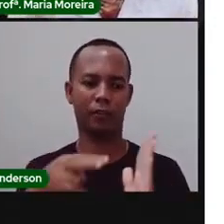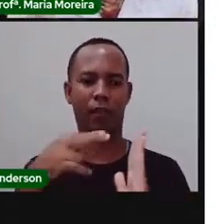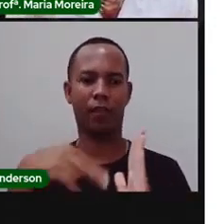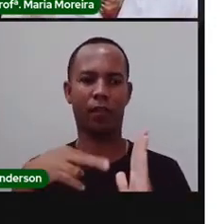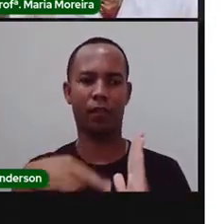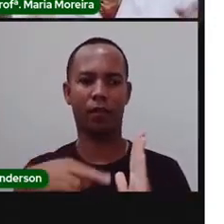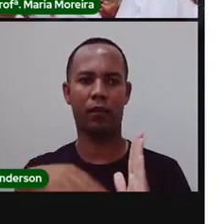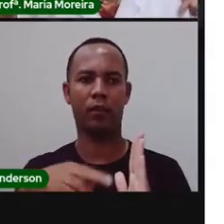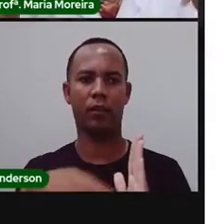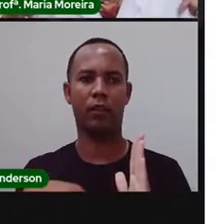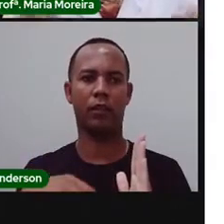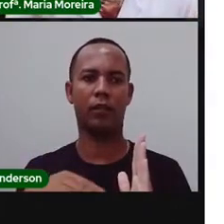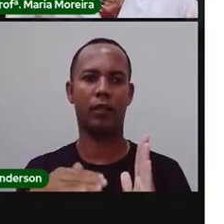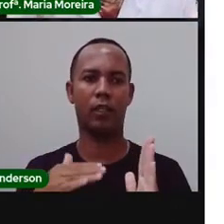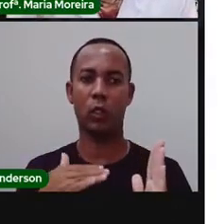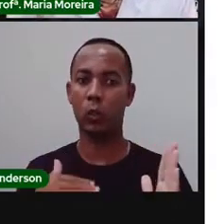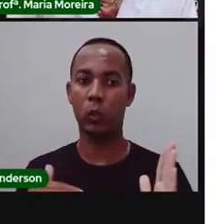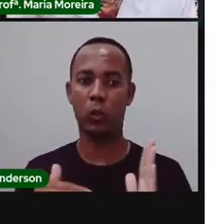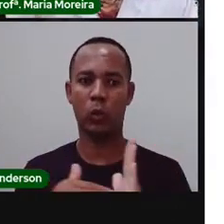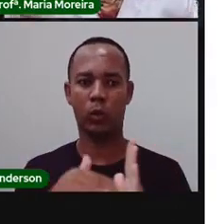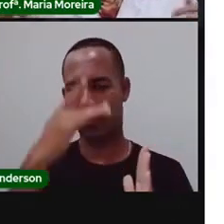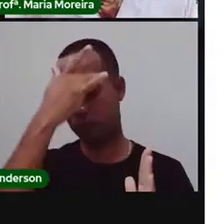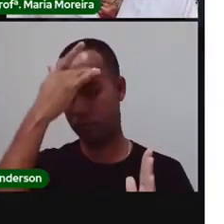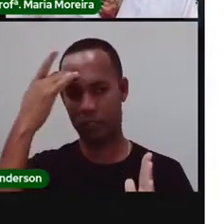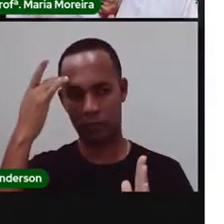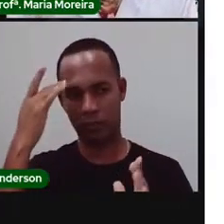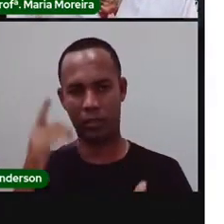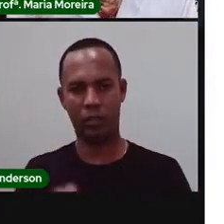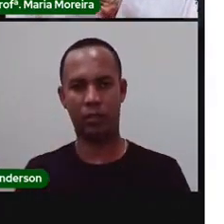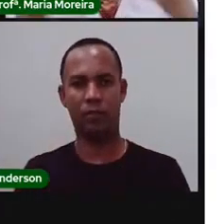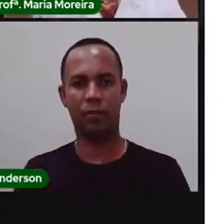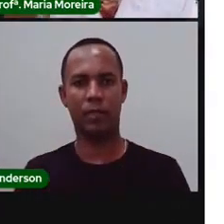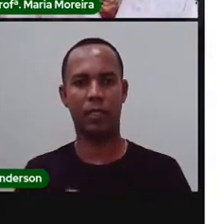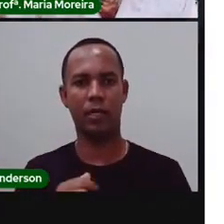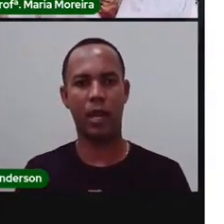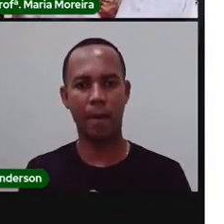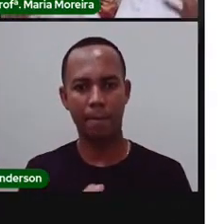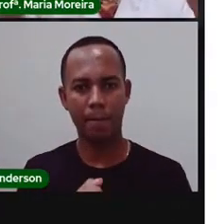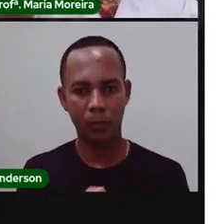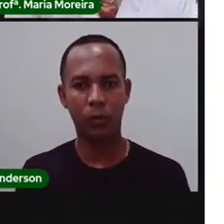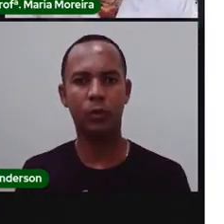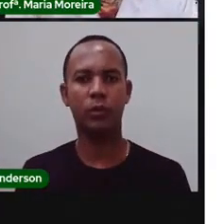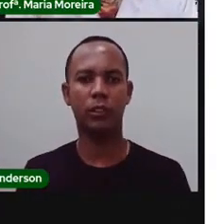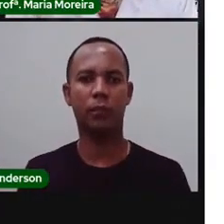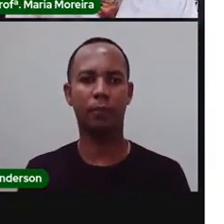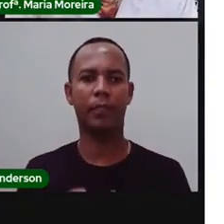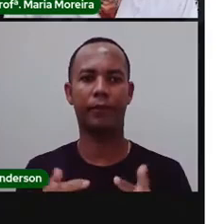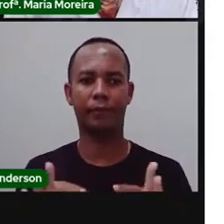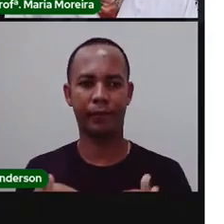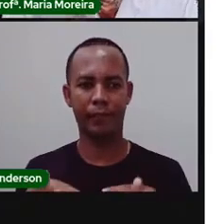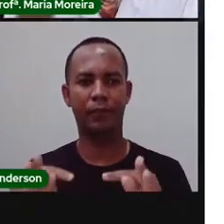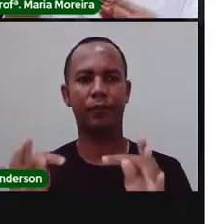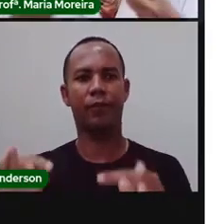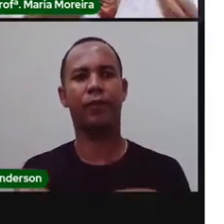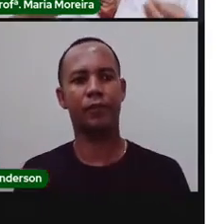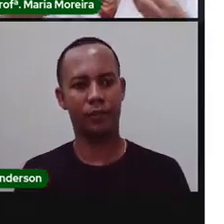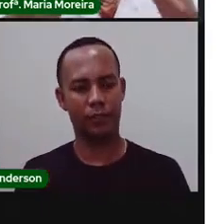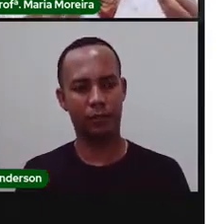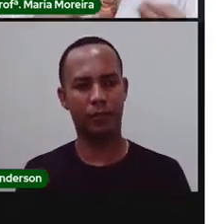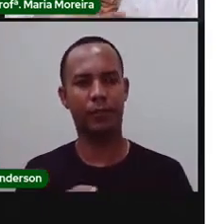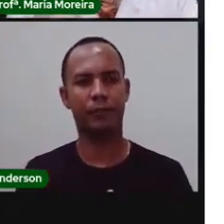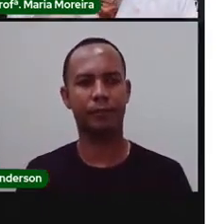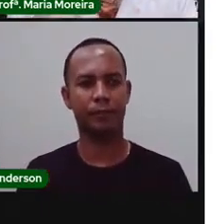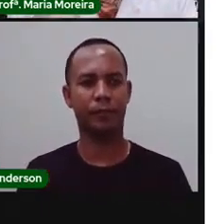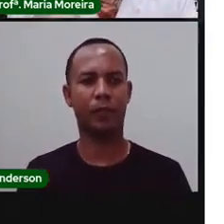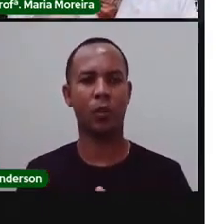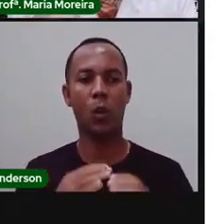por quem? Por toda a equipe da Seduc, por nosso apoio de quem? Tecnológico. Então, existe o que